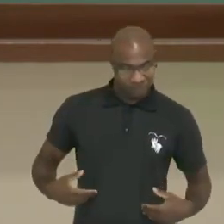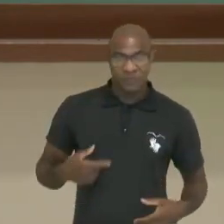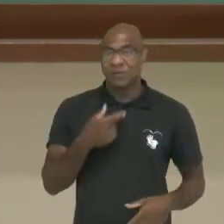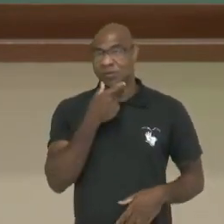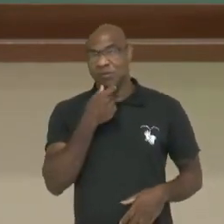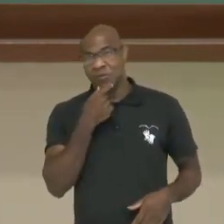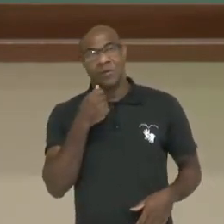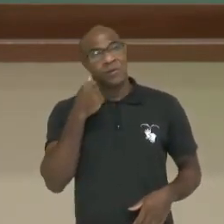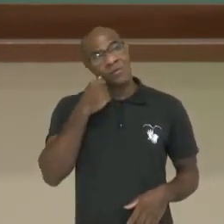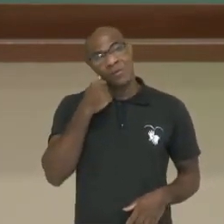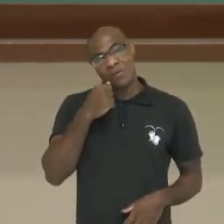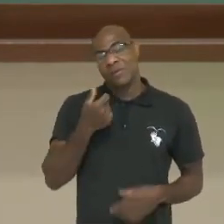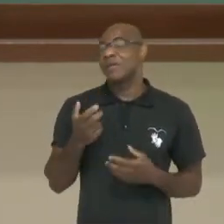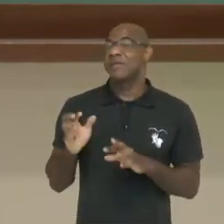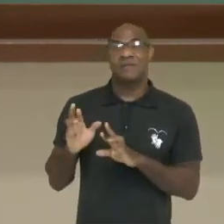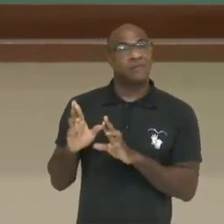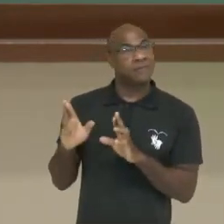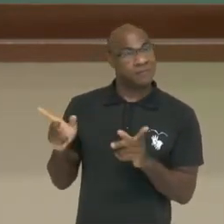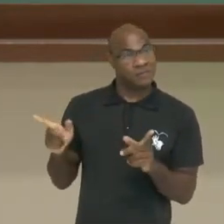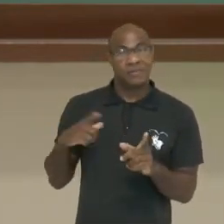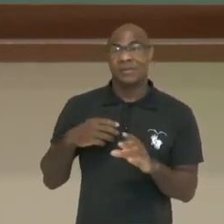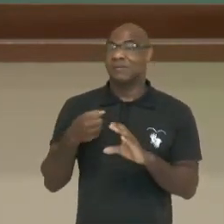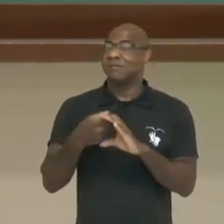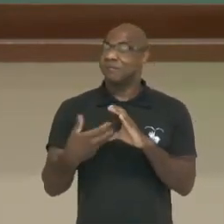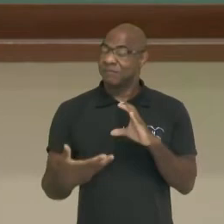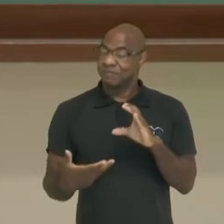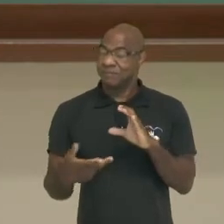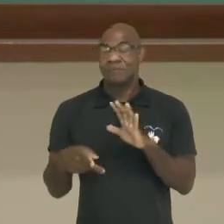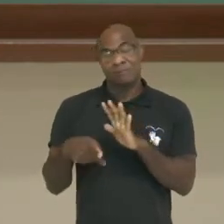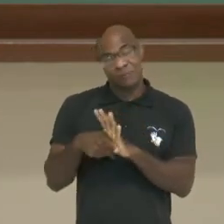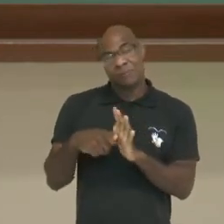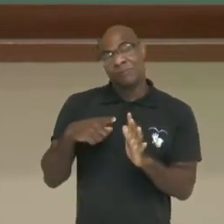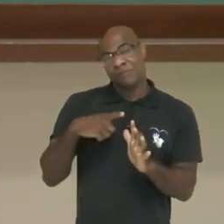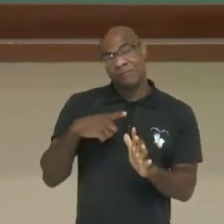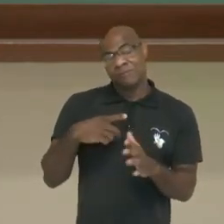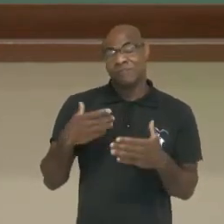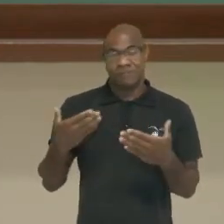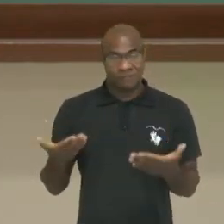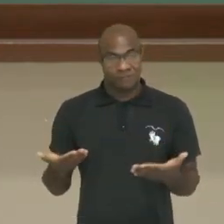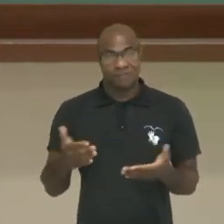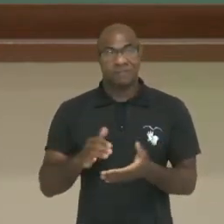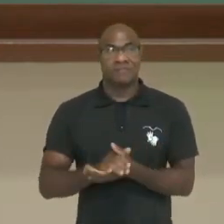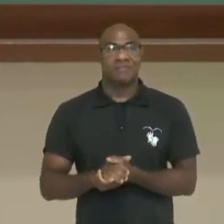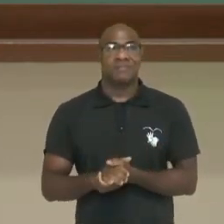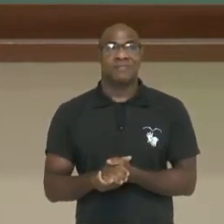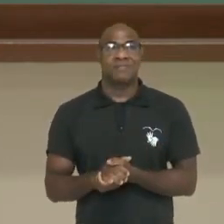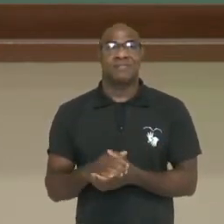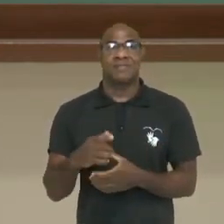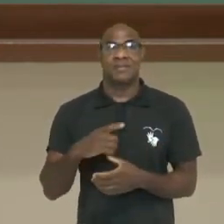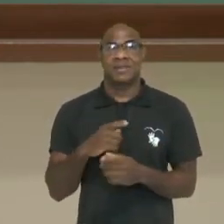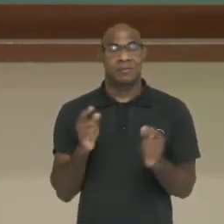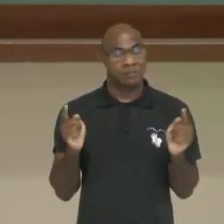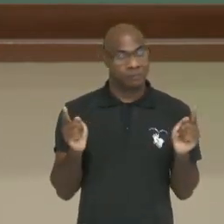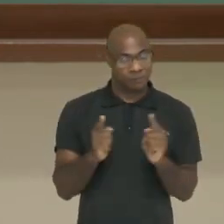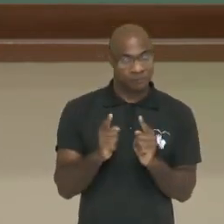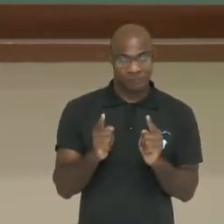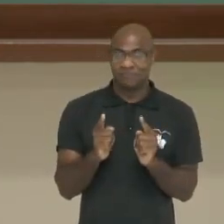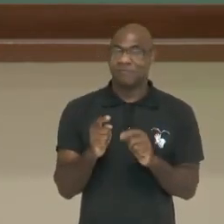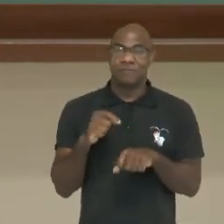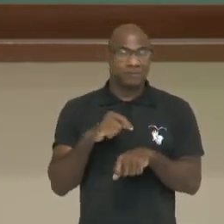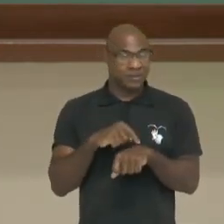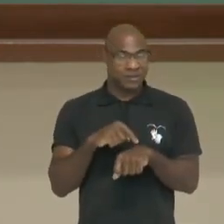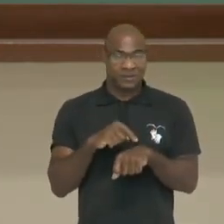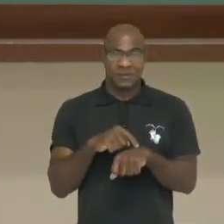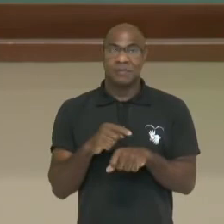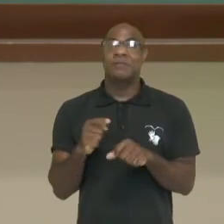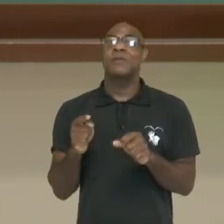quanto de mulheres, né, possuem suas características próprias, se admite então rounds mais curtos para as mulheres e mais longos